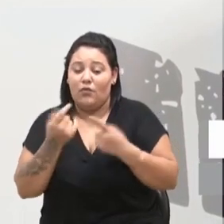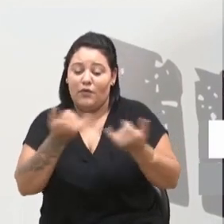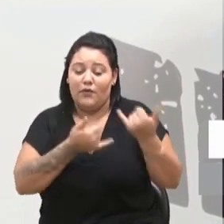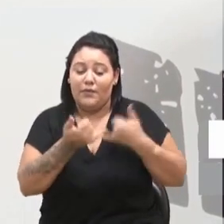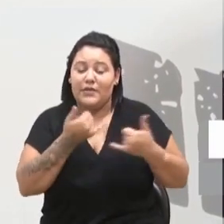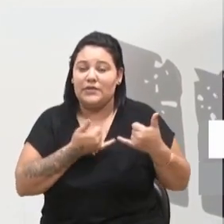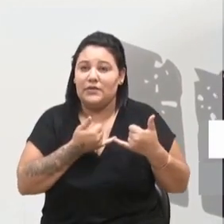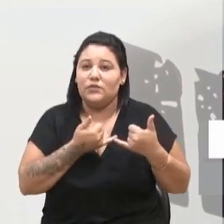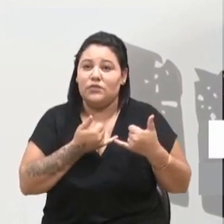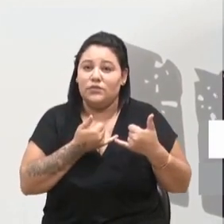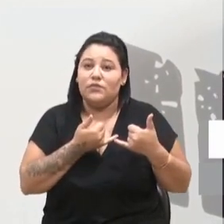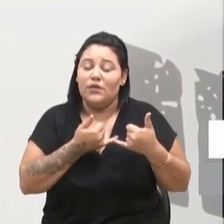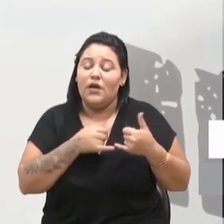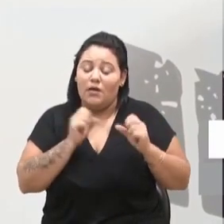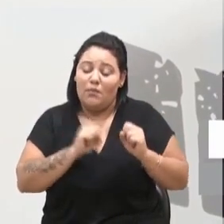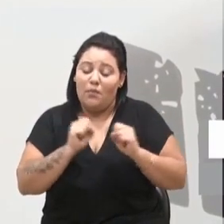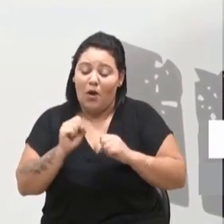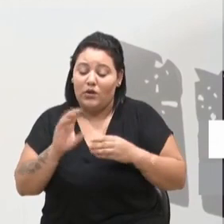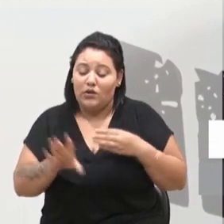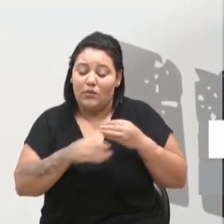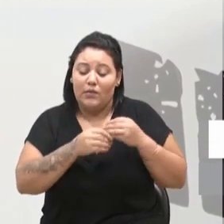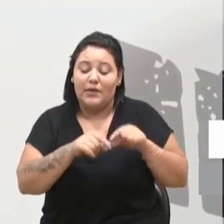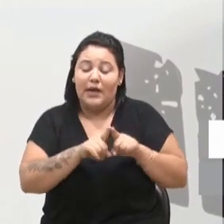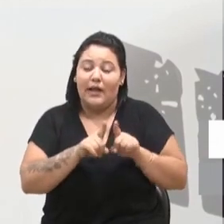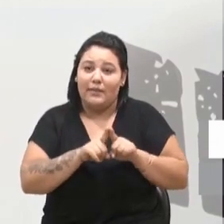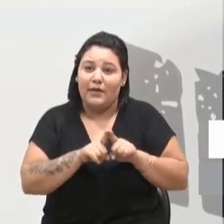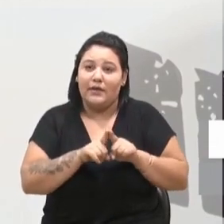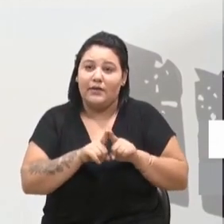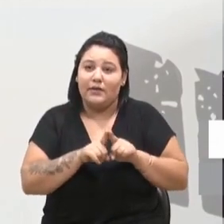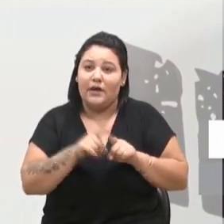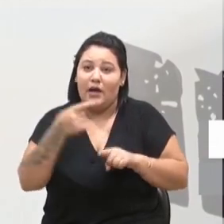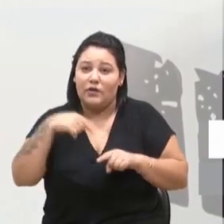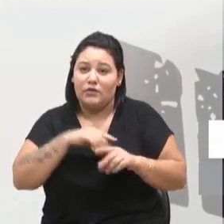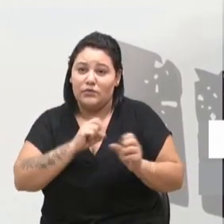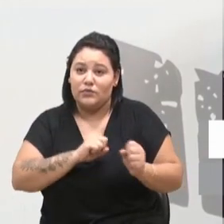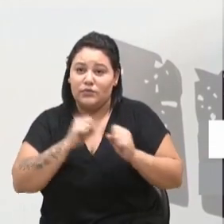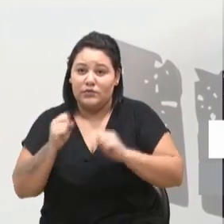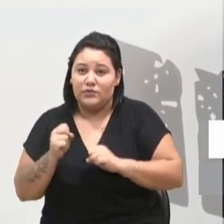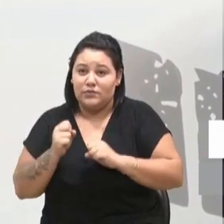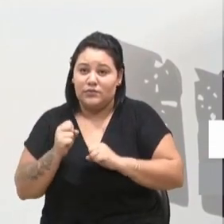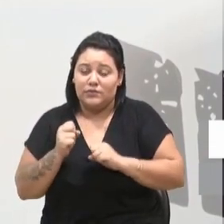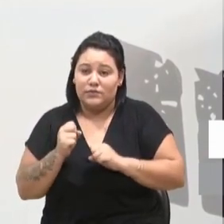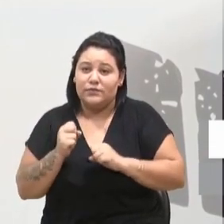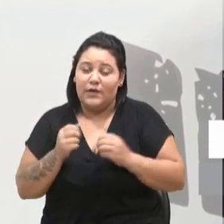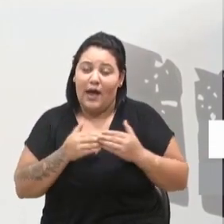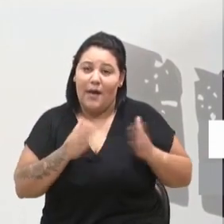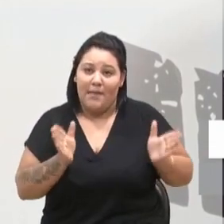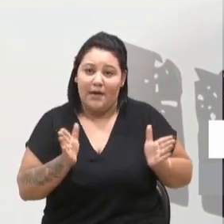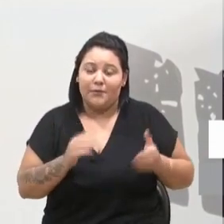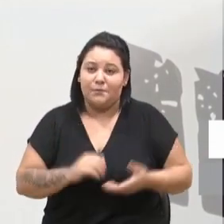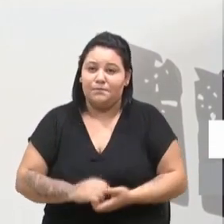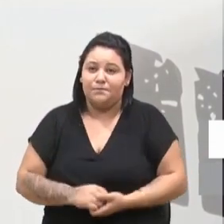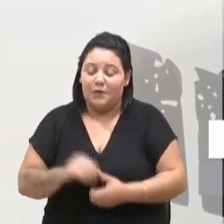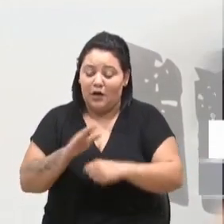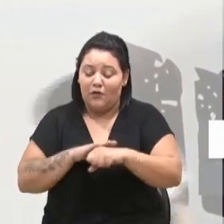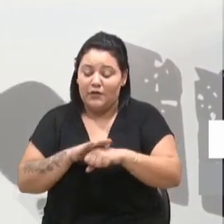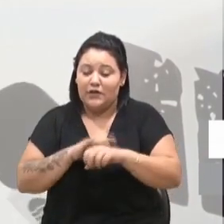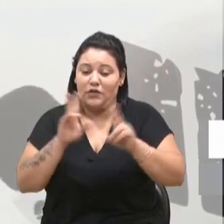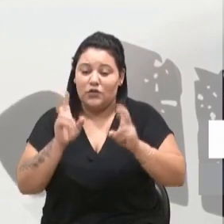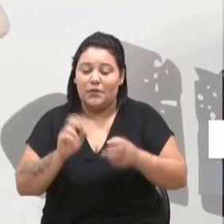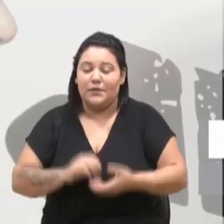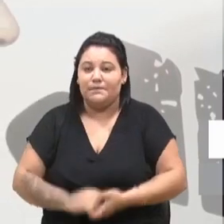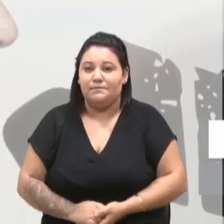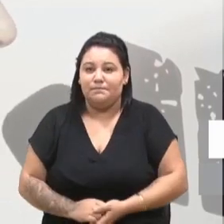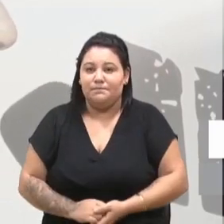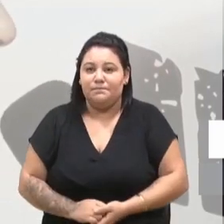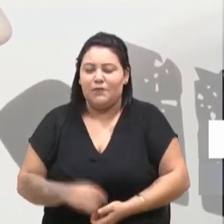venha a acrescentar, aí a gente nos colocamos à disposição, nosso gabinete também, para a gente conversar sobre isso. E uma